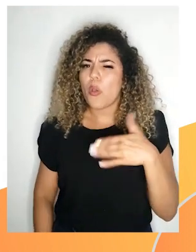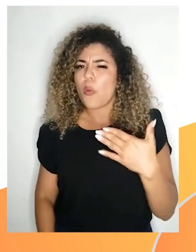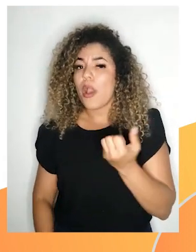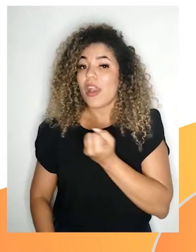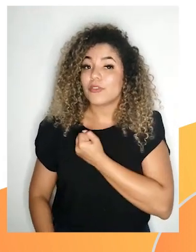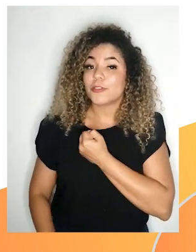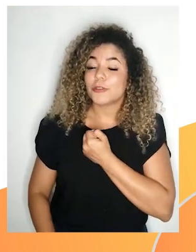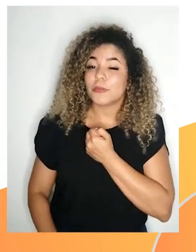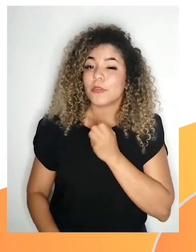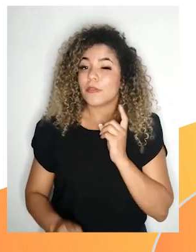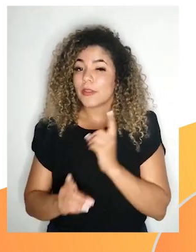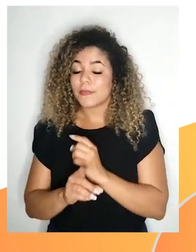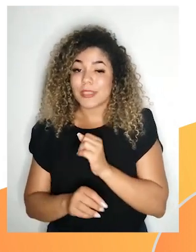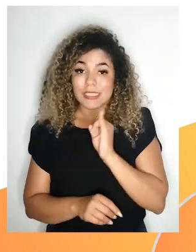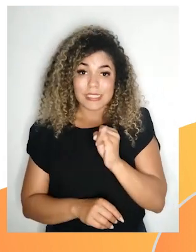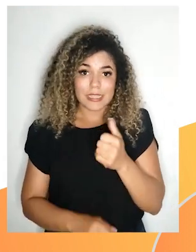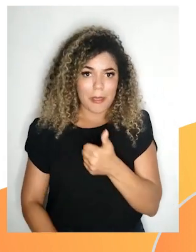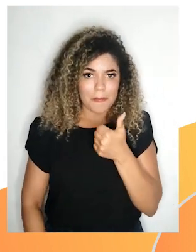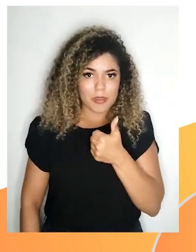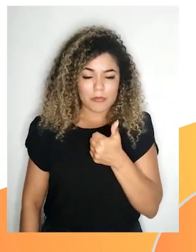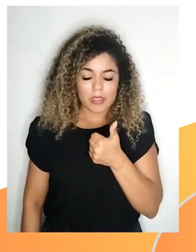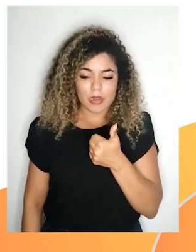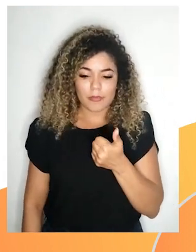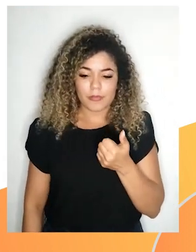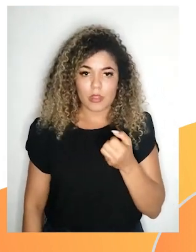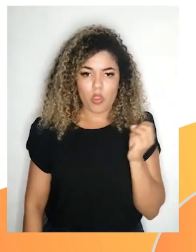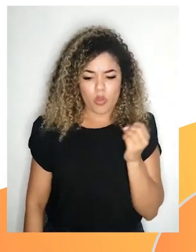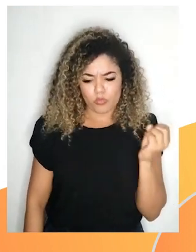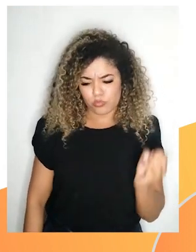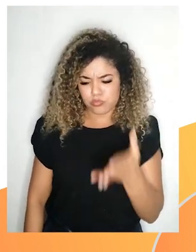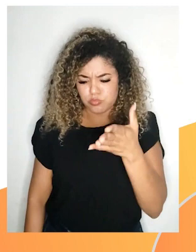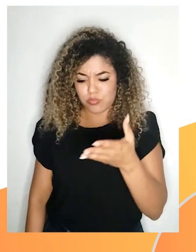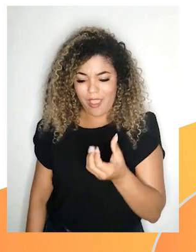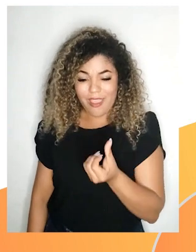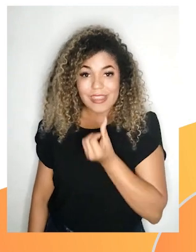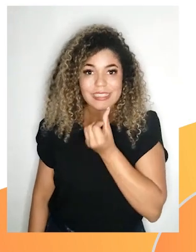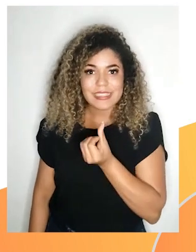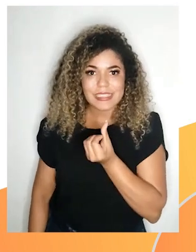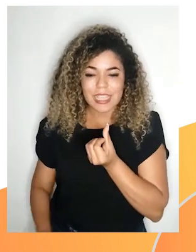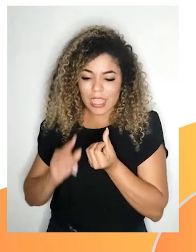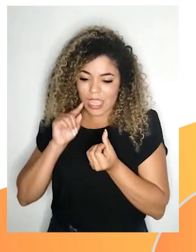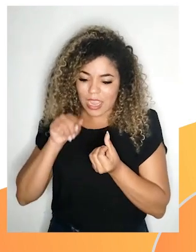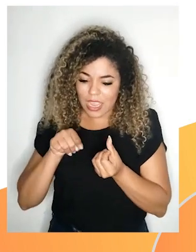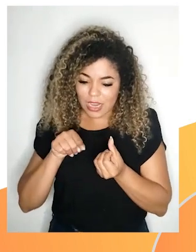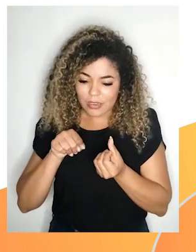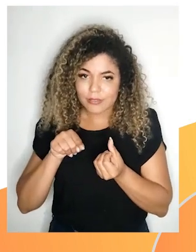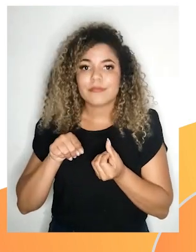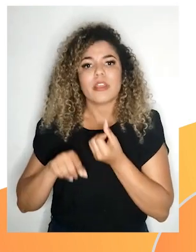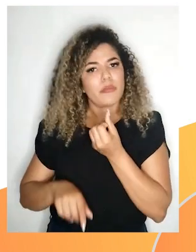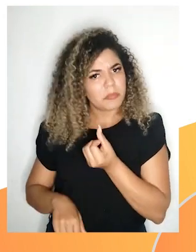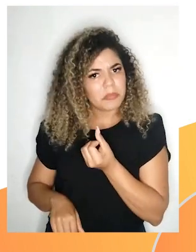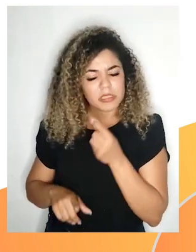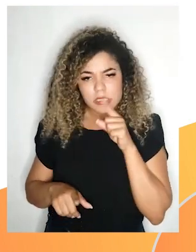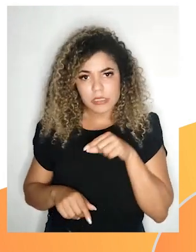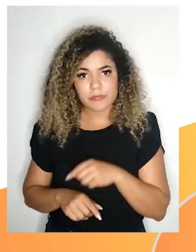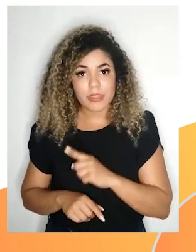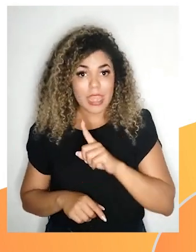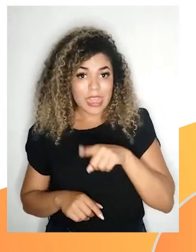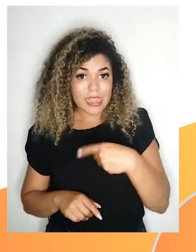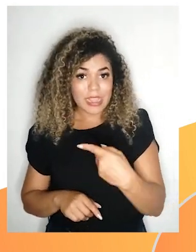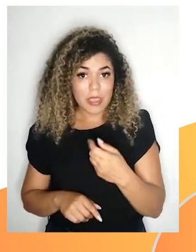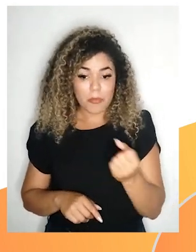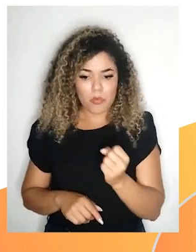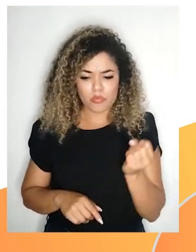só, se na primeira jogada ele coloca 6, ele vai cair aqui na casa 6. Se depois ele